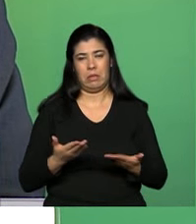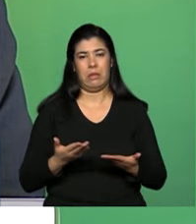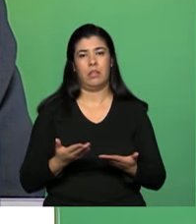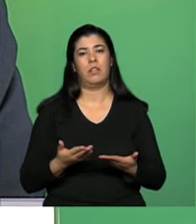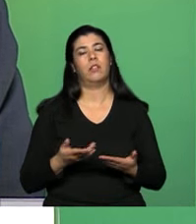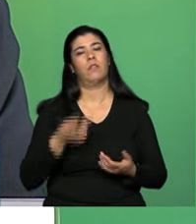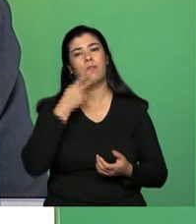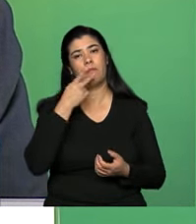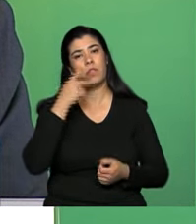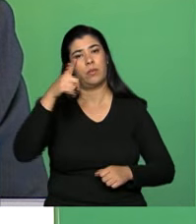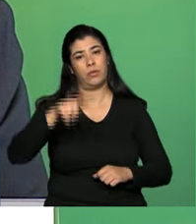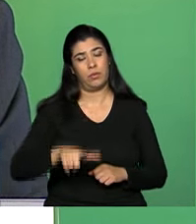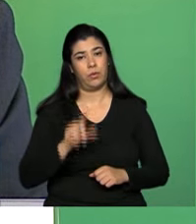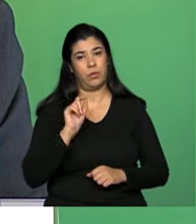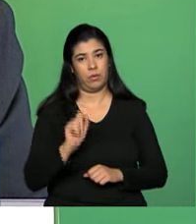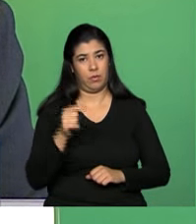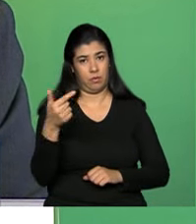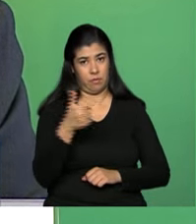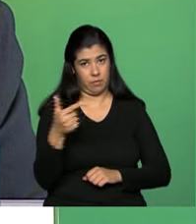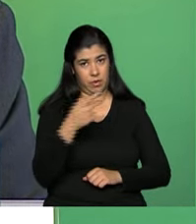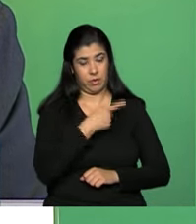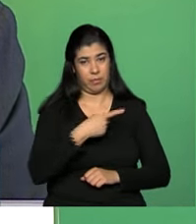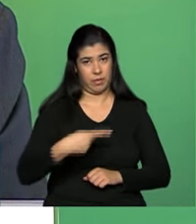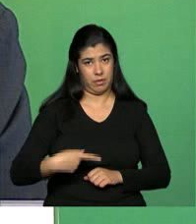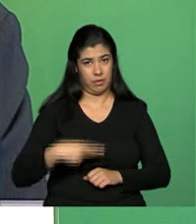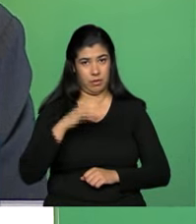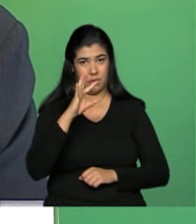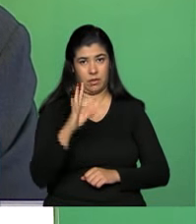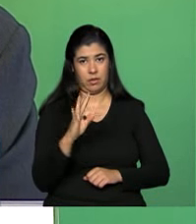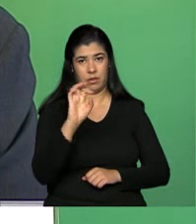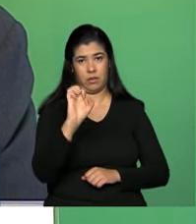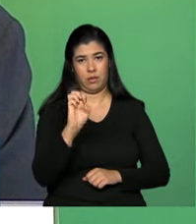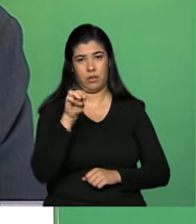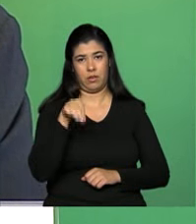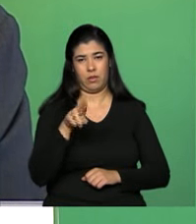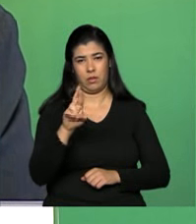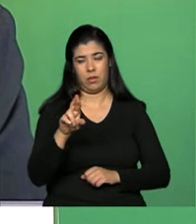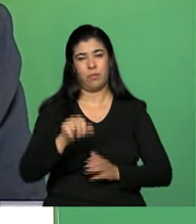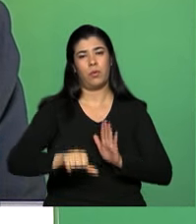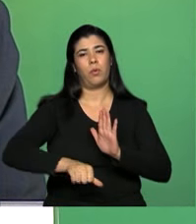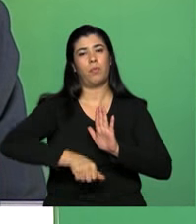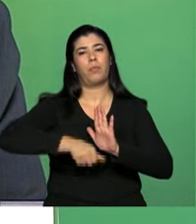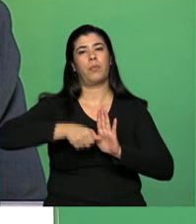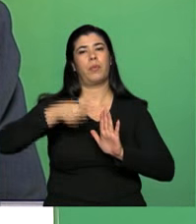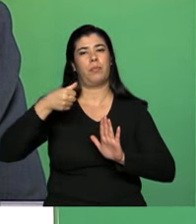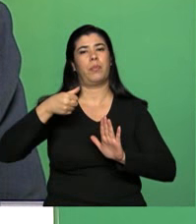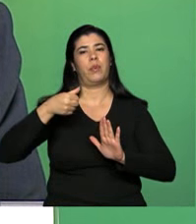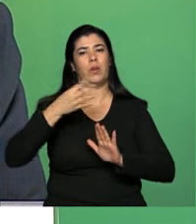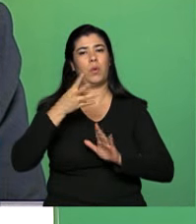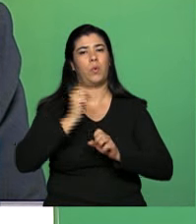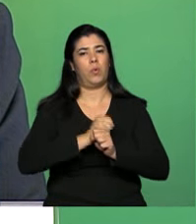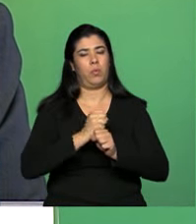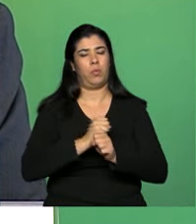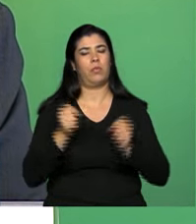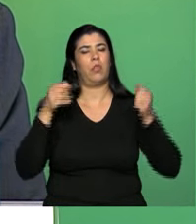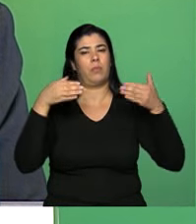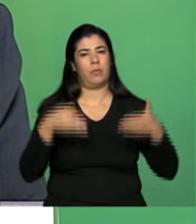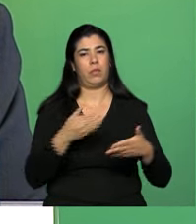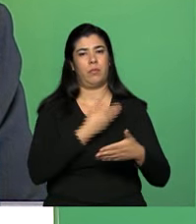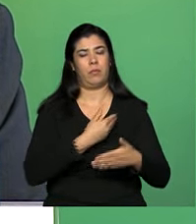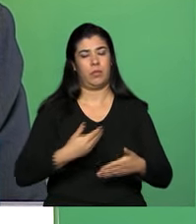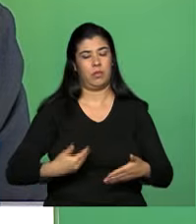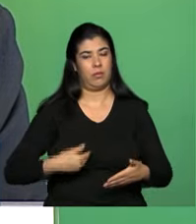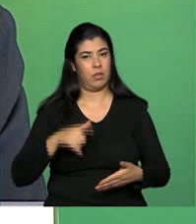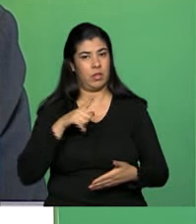eu volto a dizer que o vice-presidente desde o início da Primeira gestão da presidenta Dilma ele tem tido uma participação